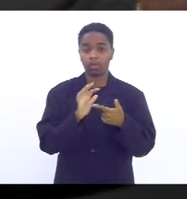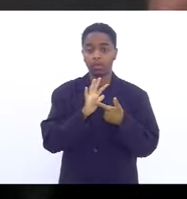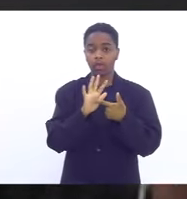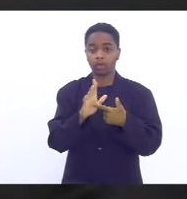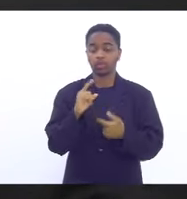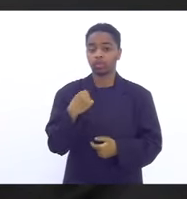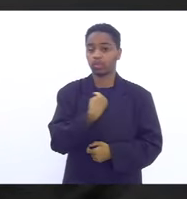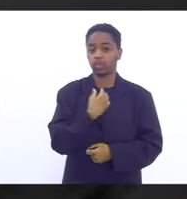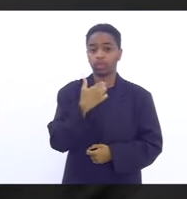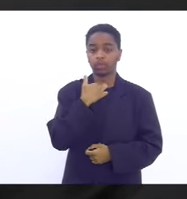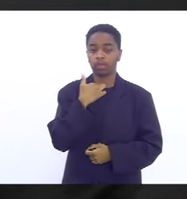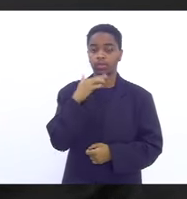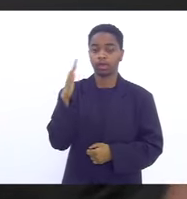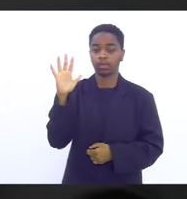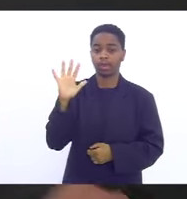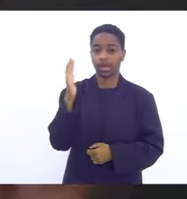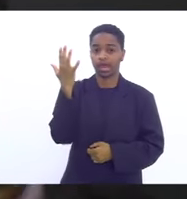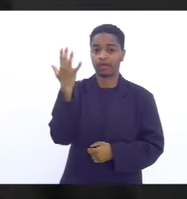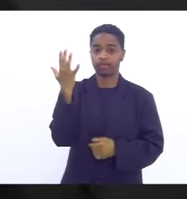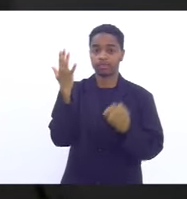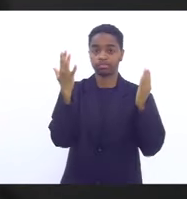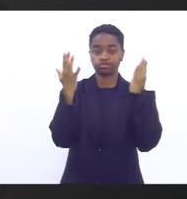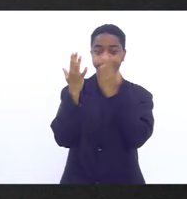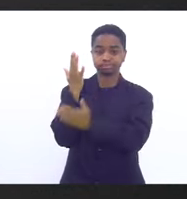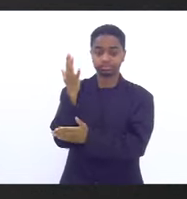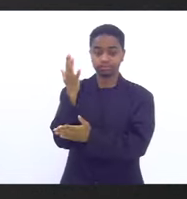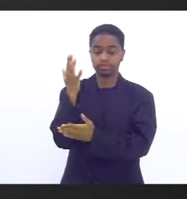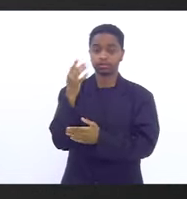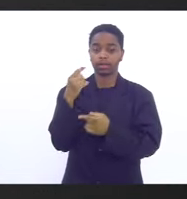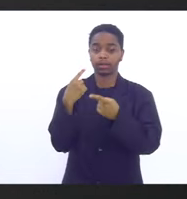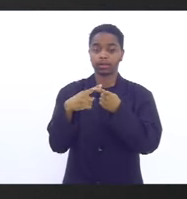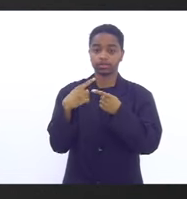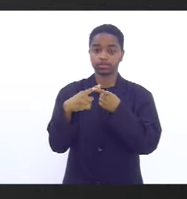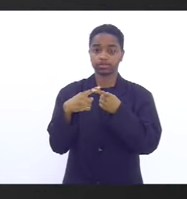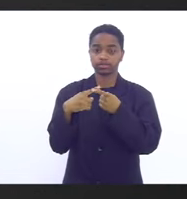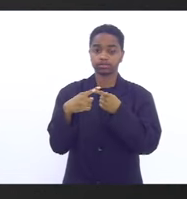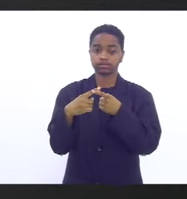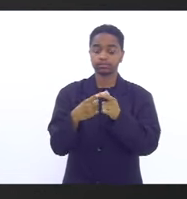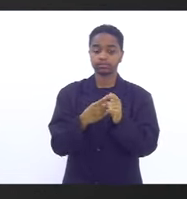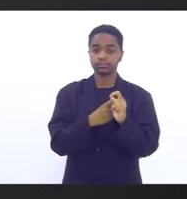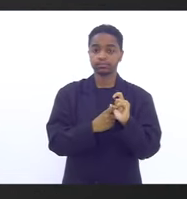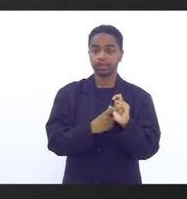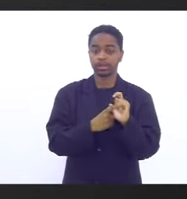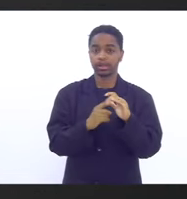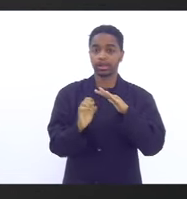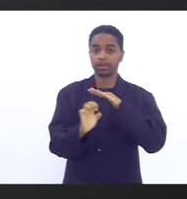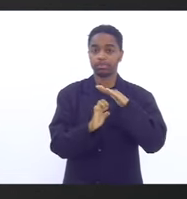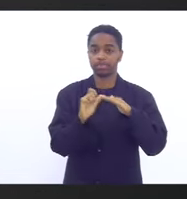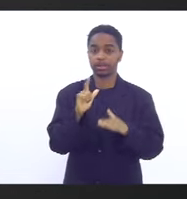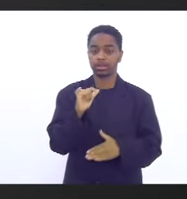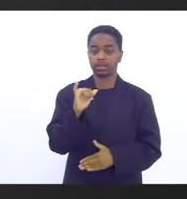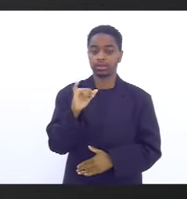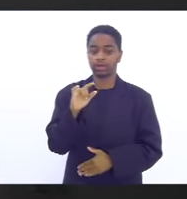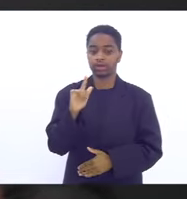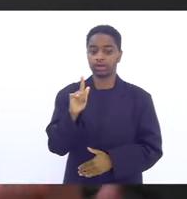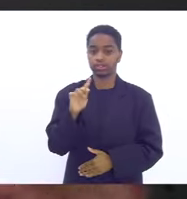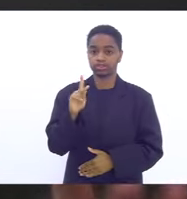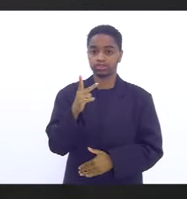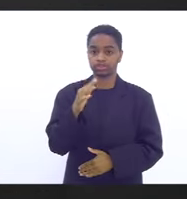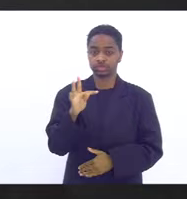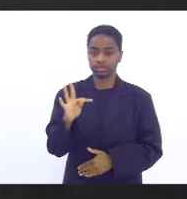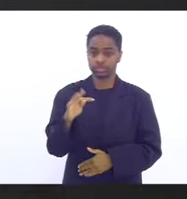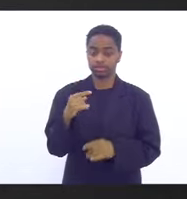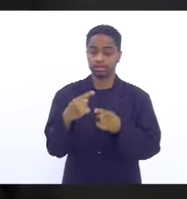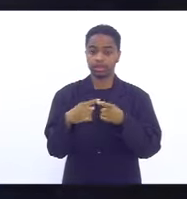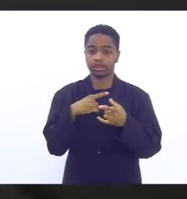podemos podar, porque isto depende da empresa Light, tem